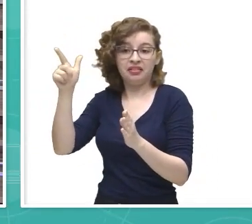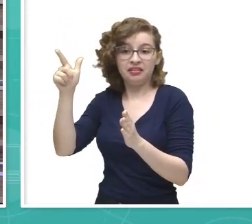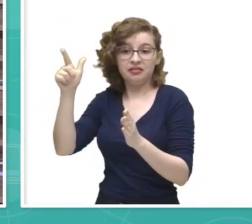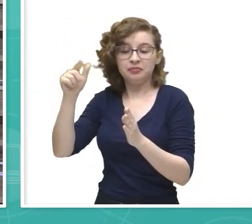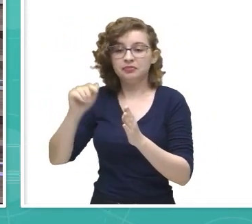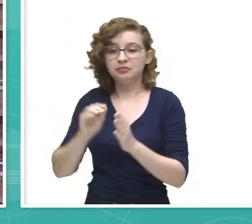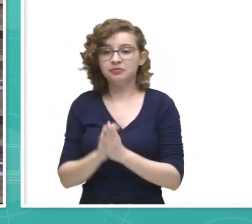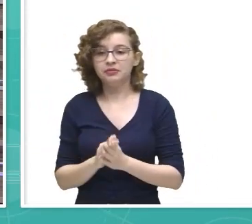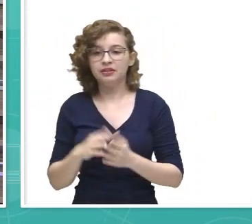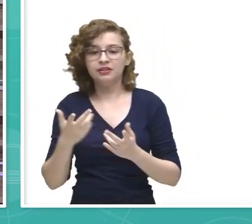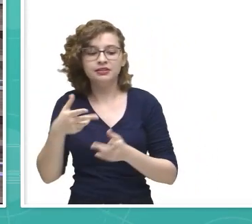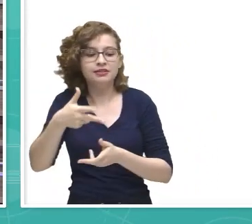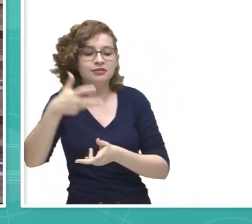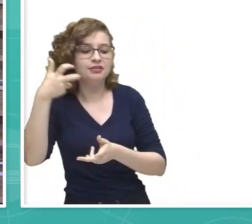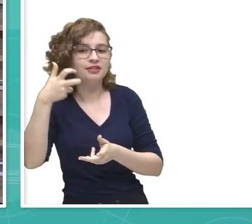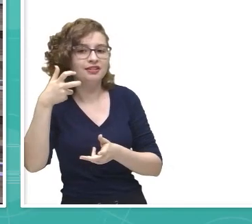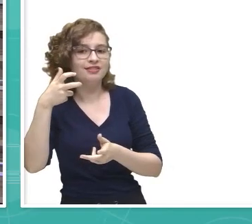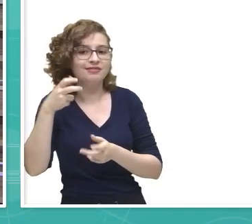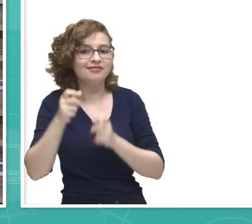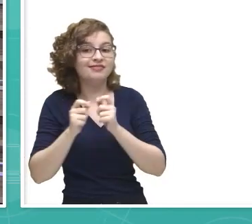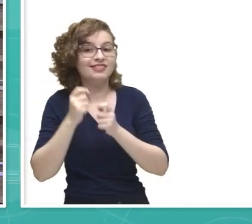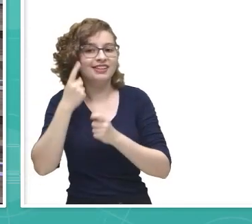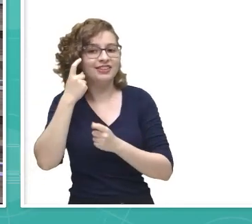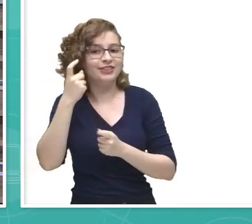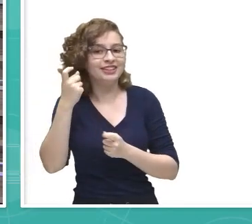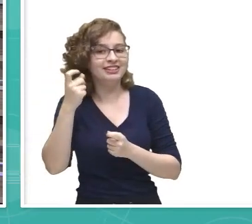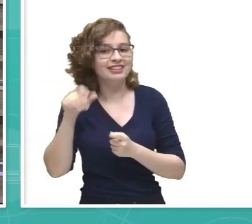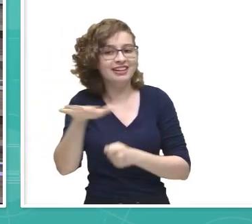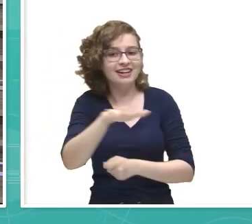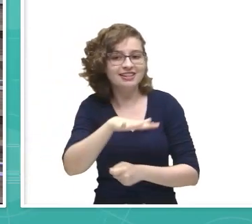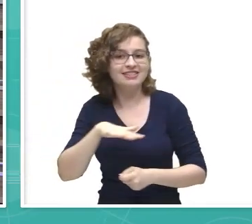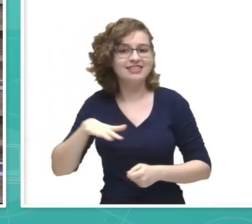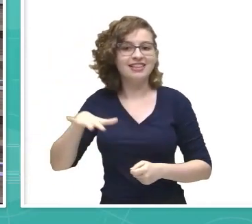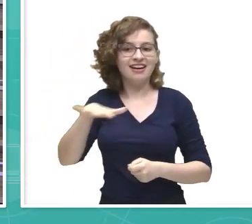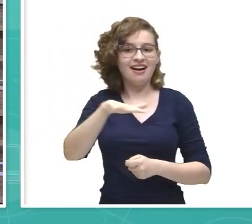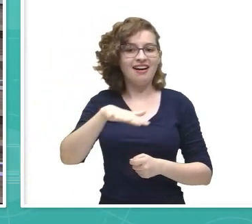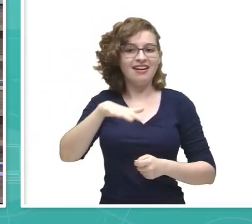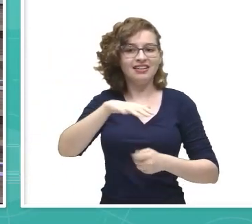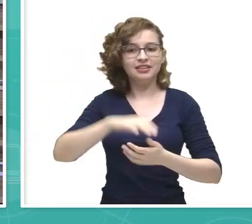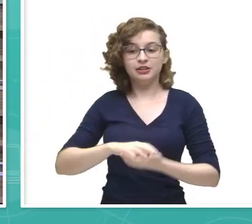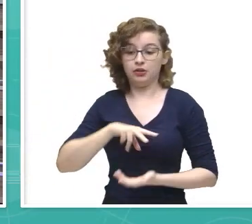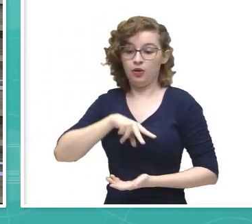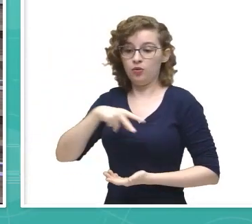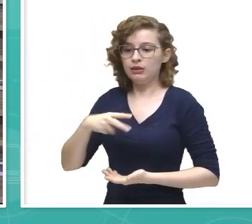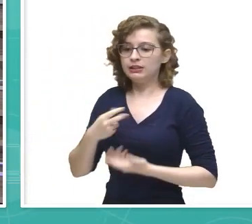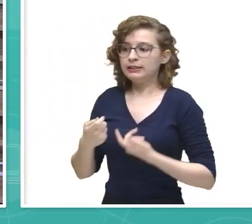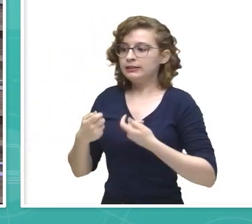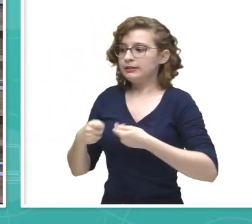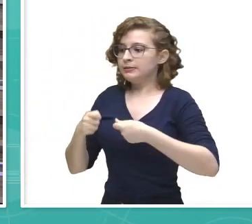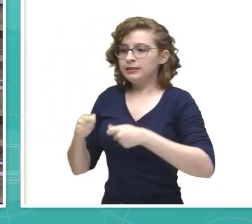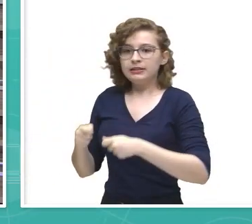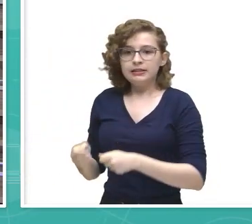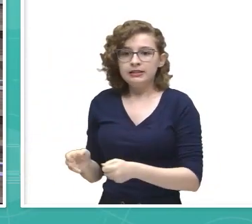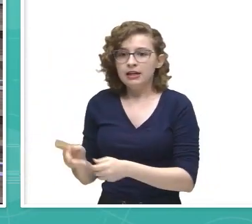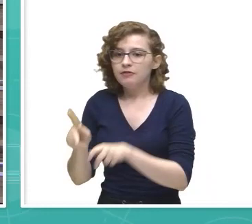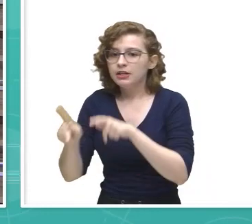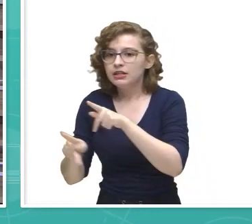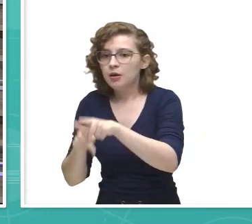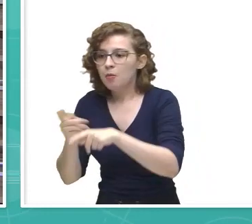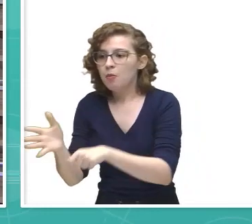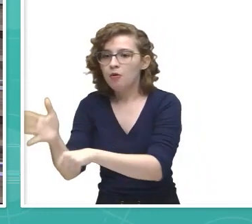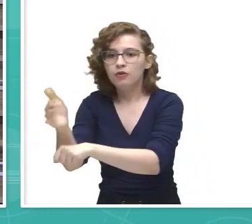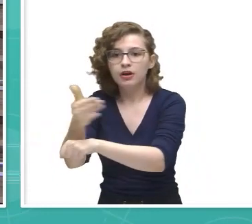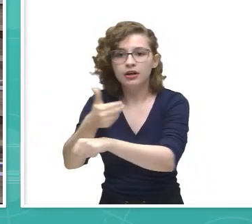daquela terra e explorar para si. Então, os portugueses viram que era necessário povoar o litoral brasileiro,